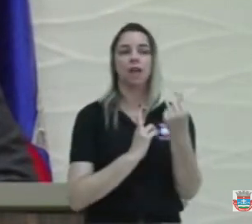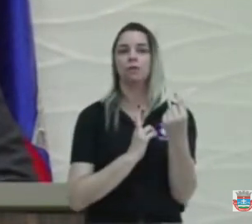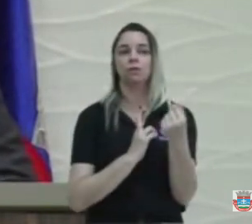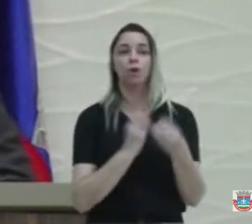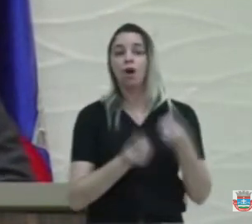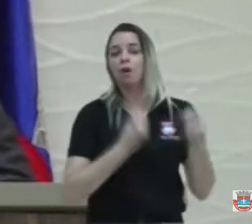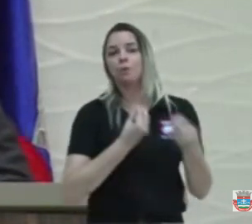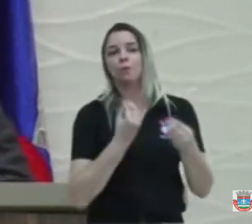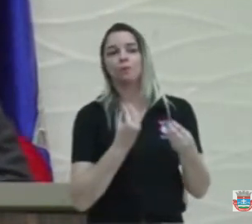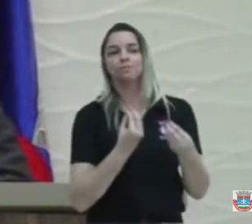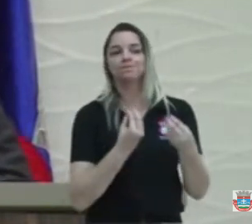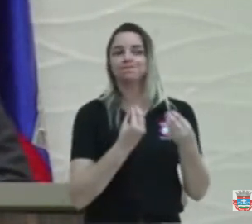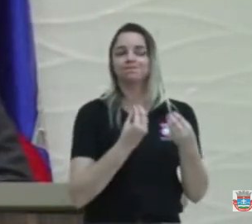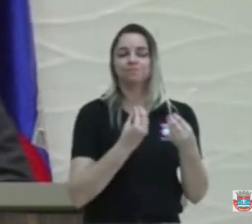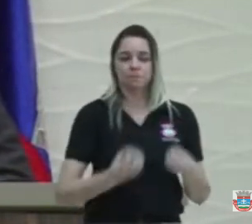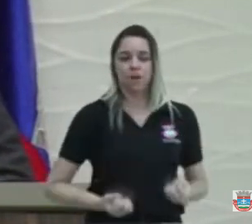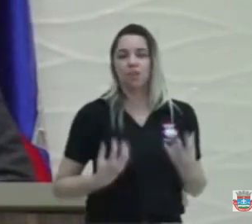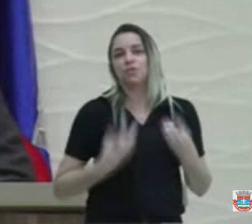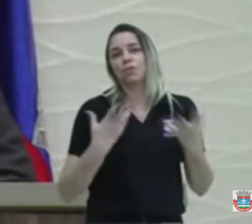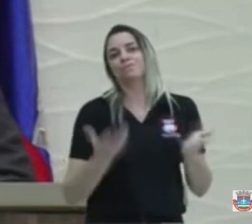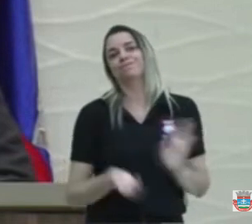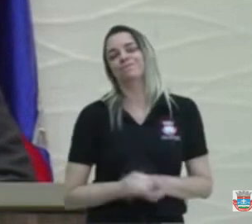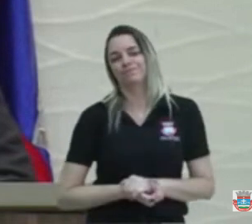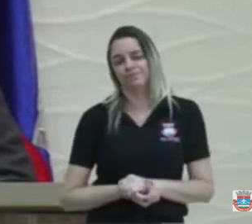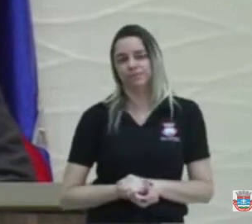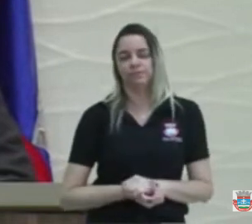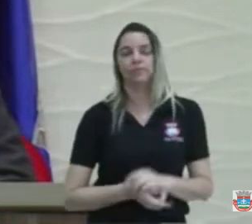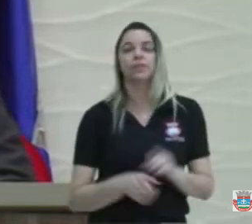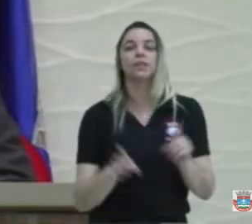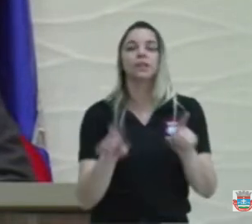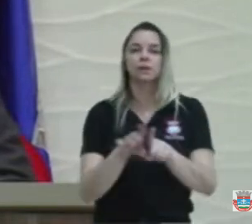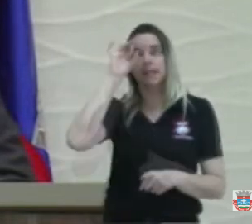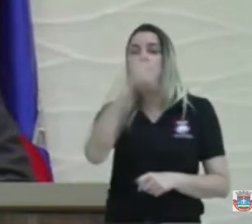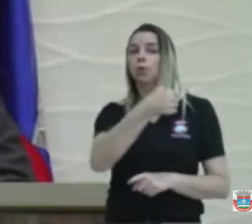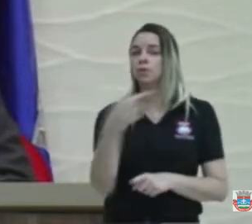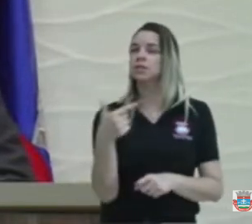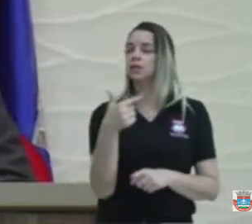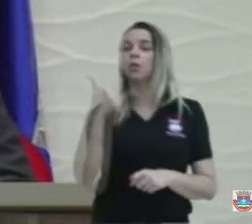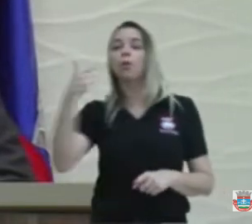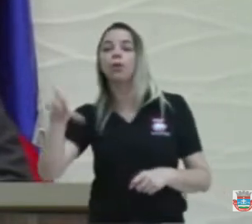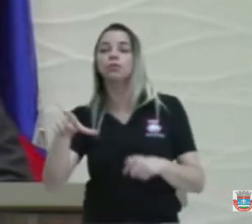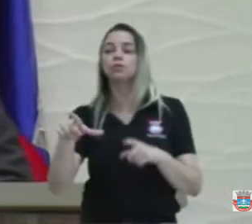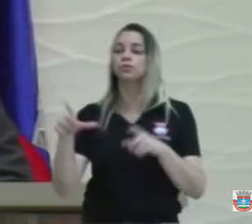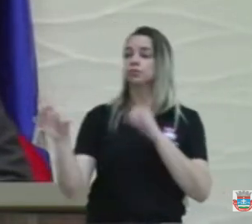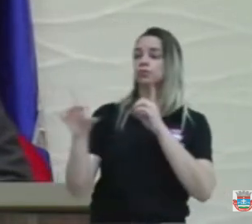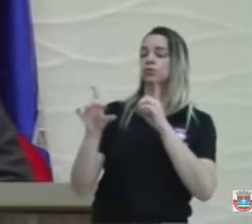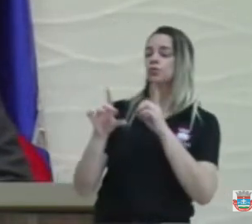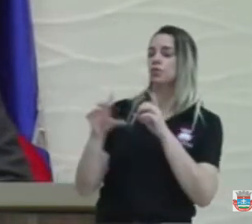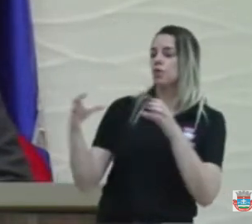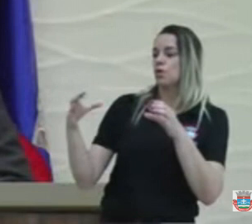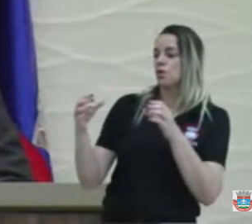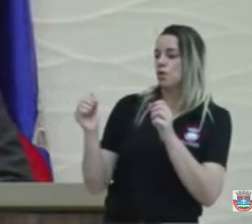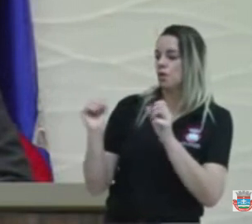gasto, em que foi gasto. Também tivemos no último dia 12 outro encontro do Consórcio de